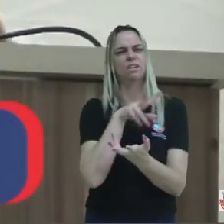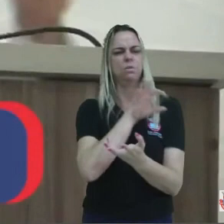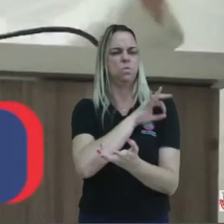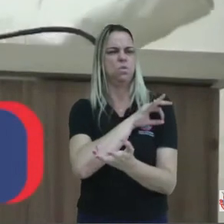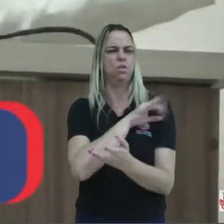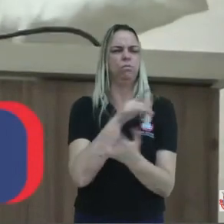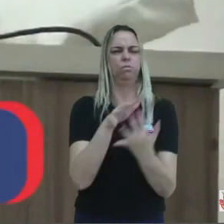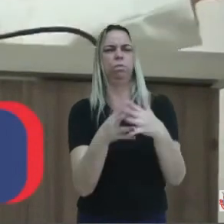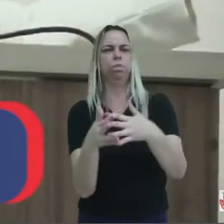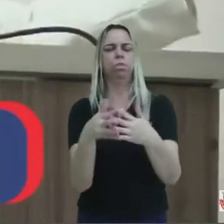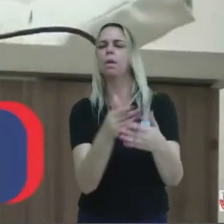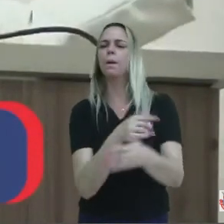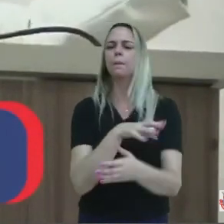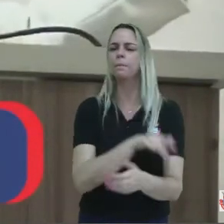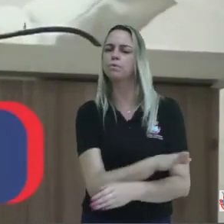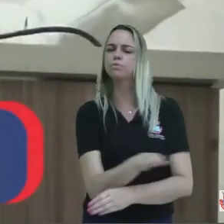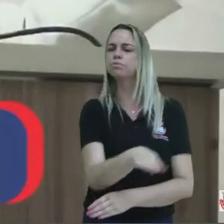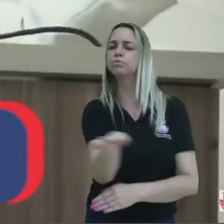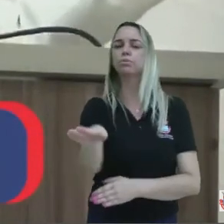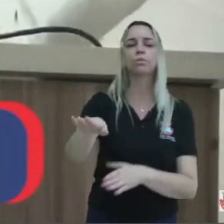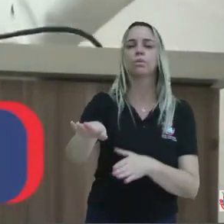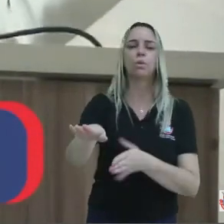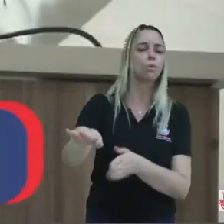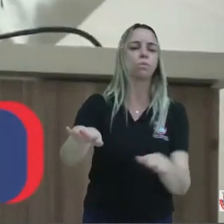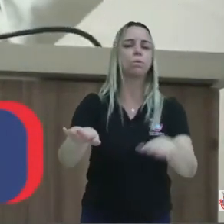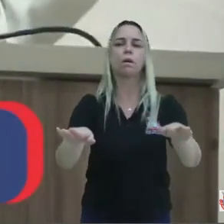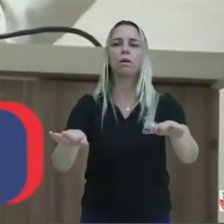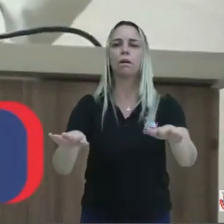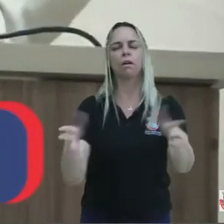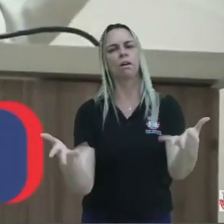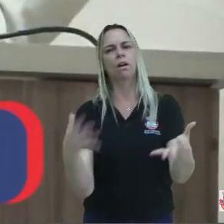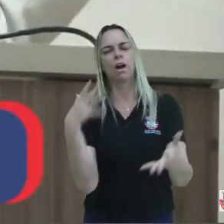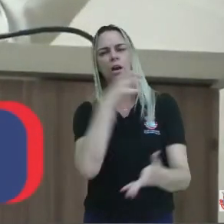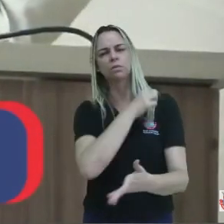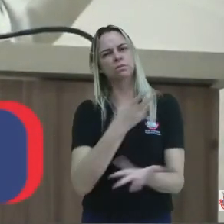uma viatura que vinha sair daqui do sítio,